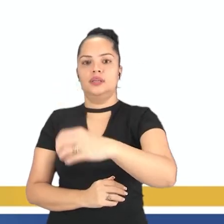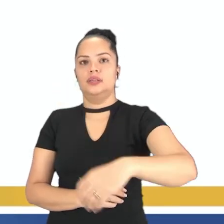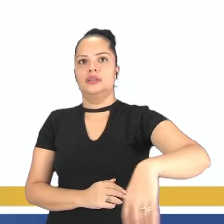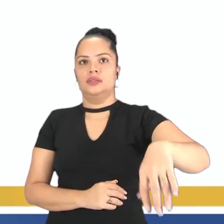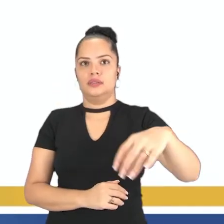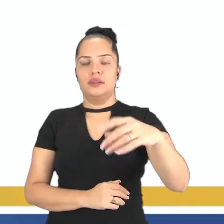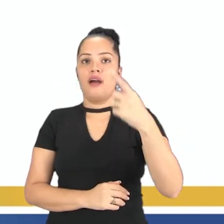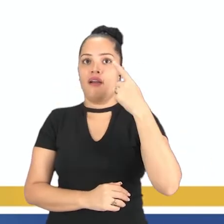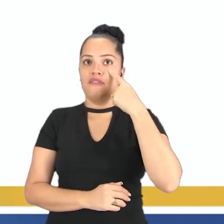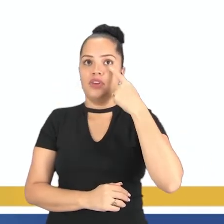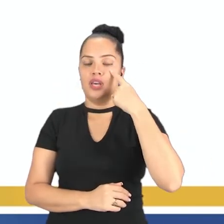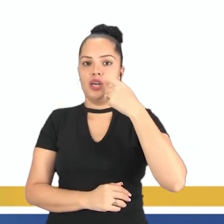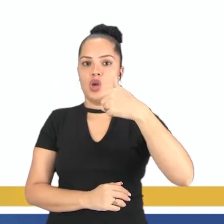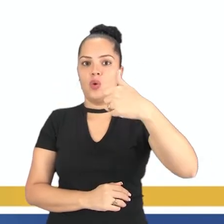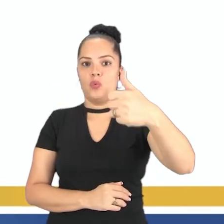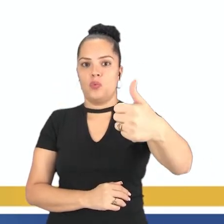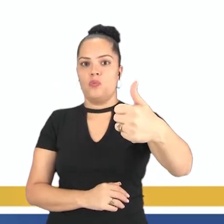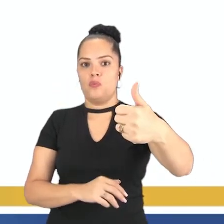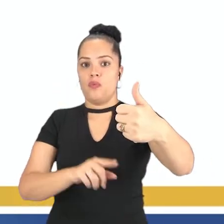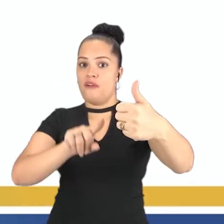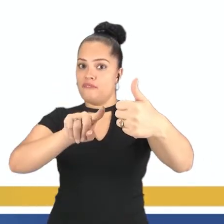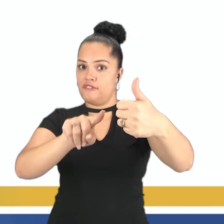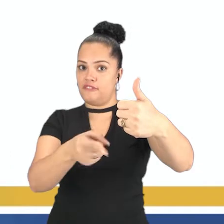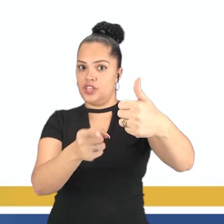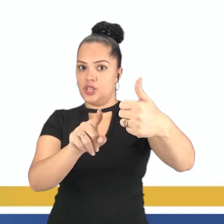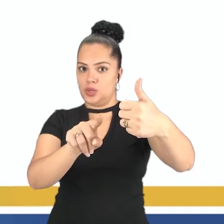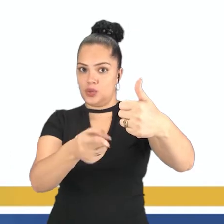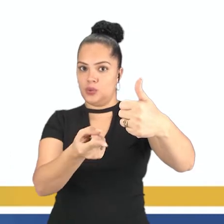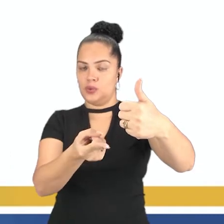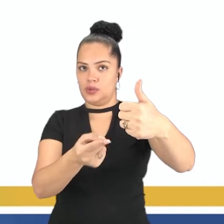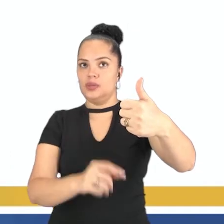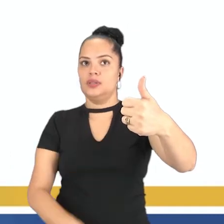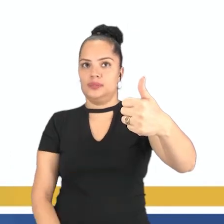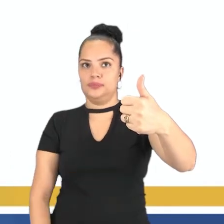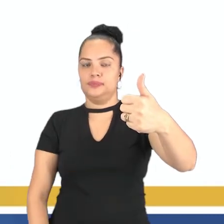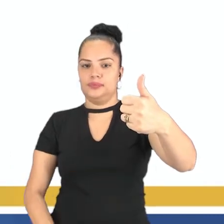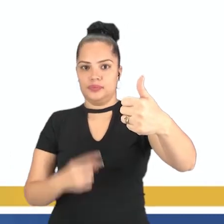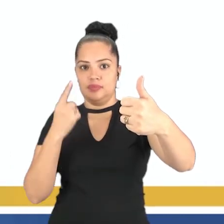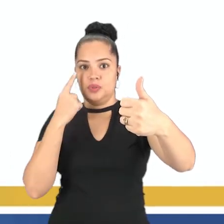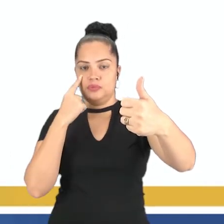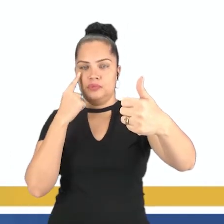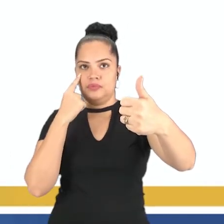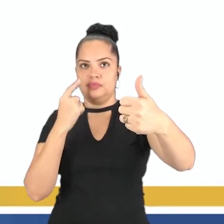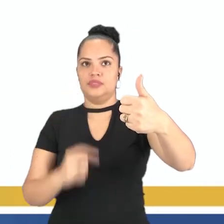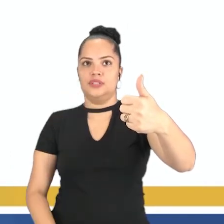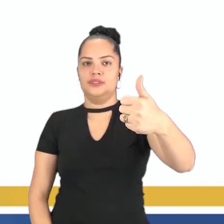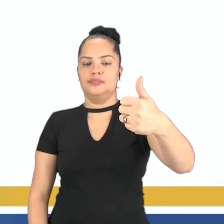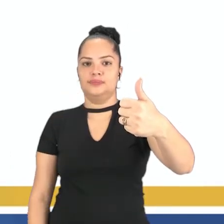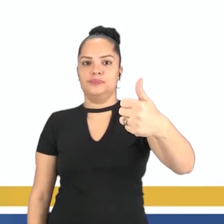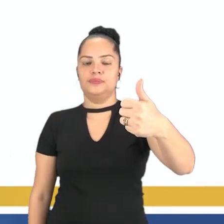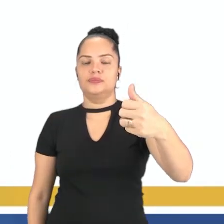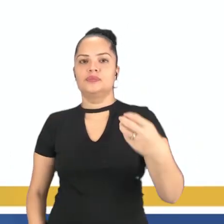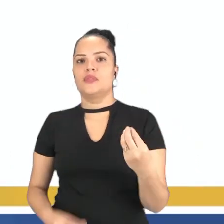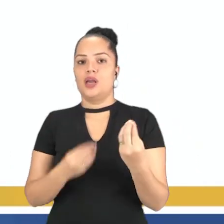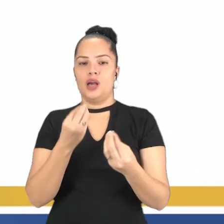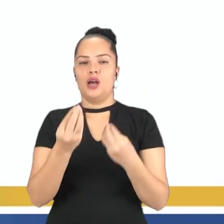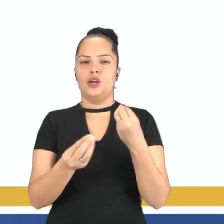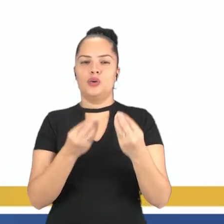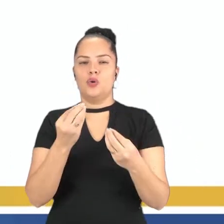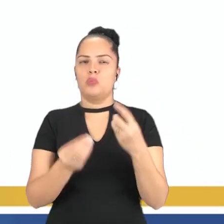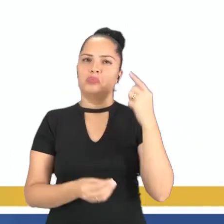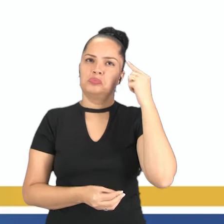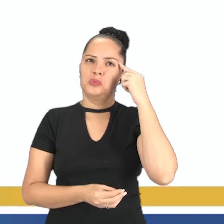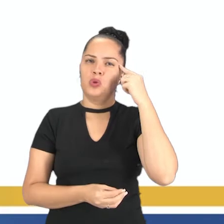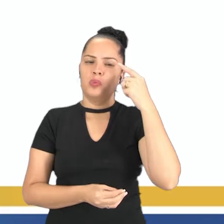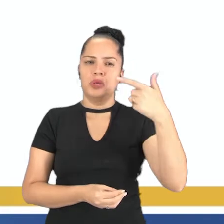uma vírgula. Beleza? Então agora é 240 dividido para 40. Então pensa aí, um número